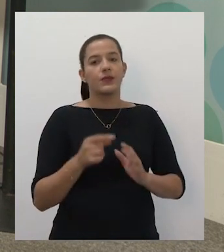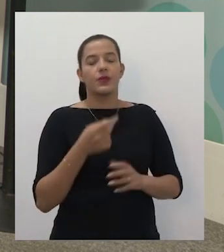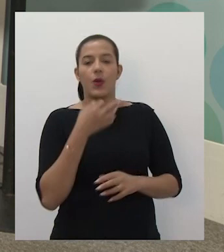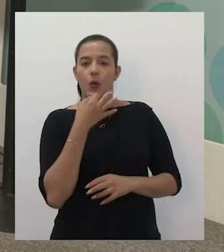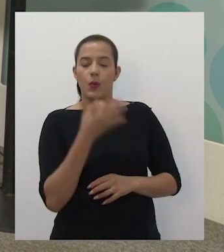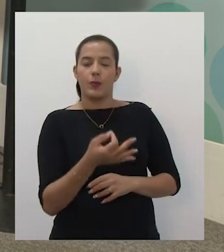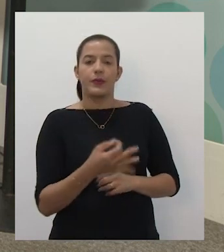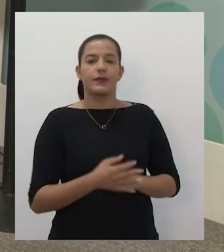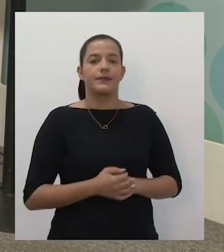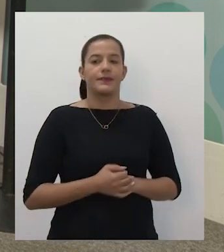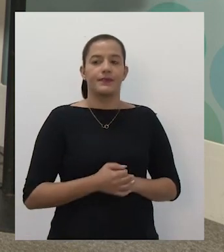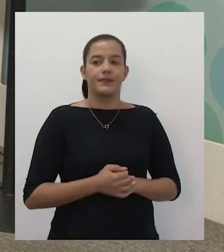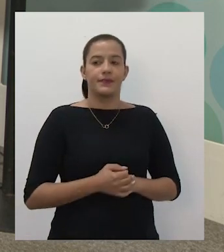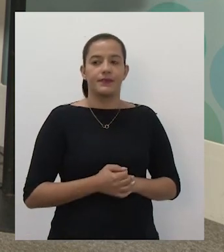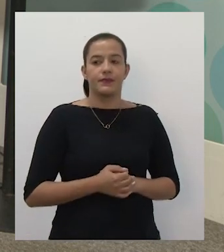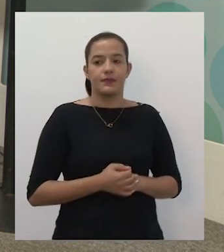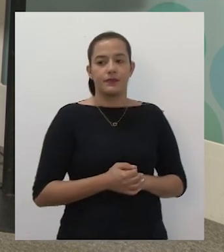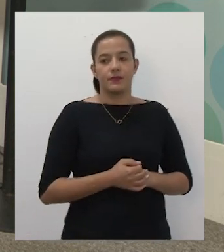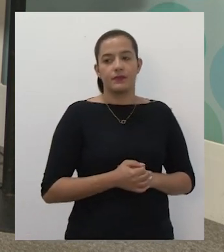comentário?